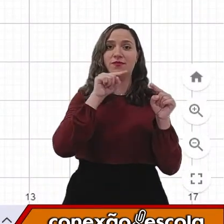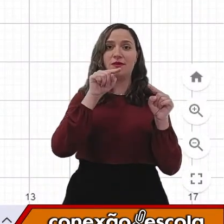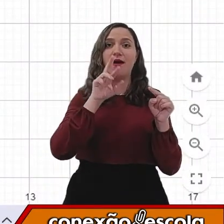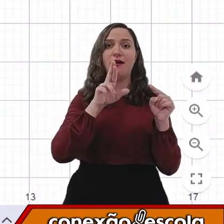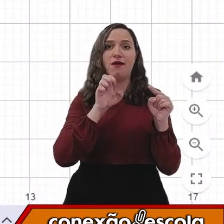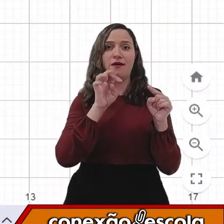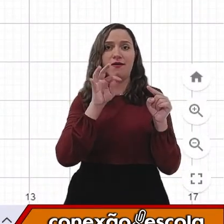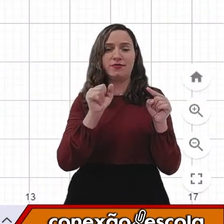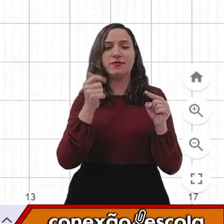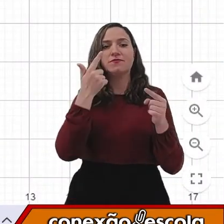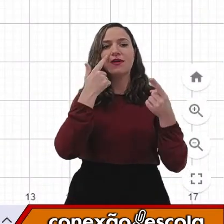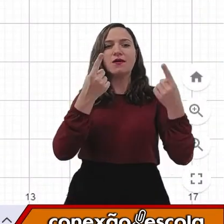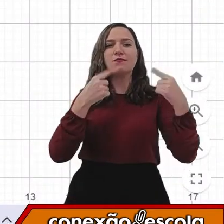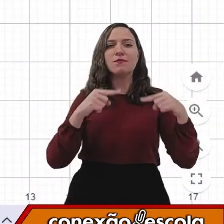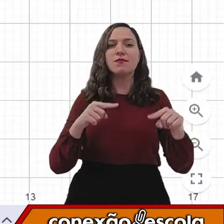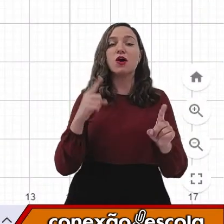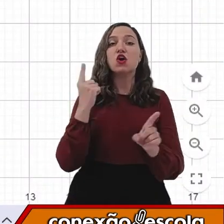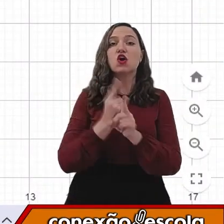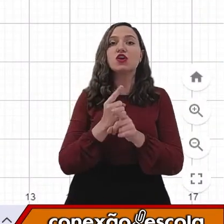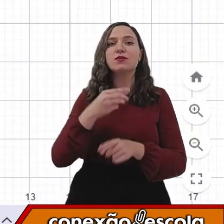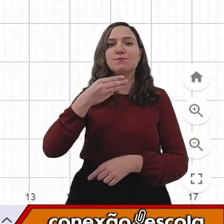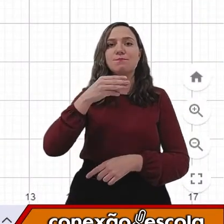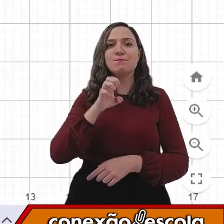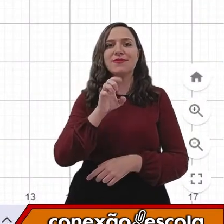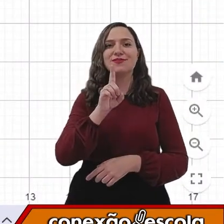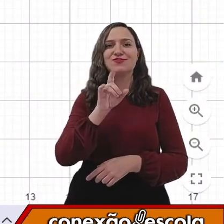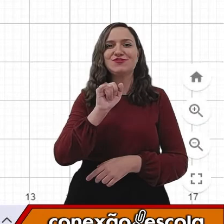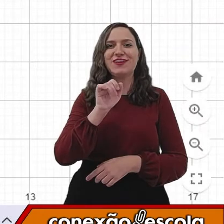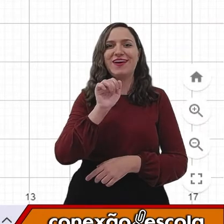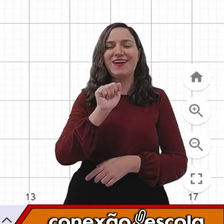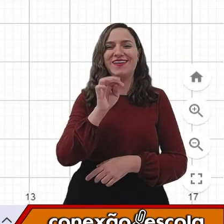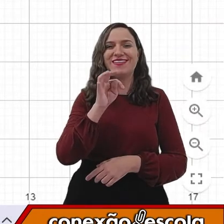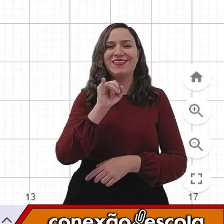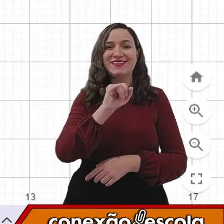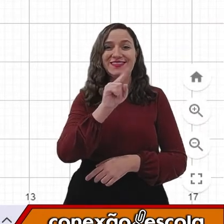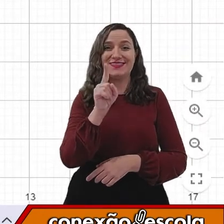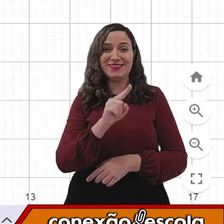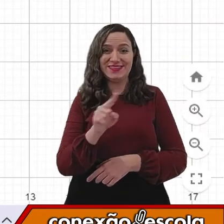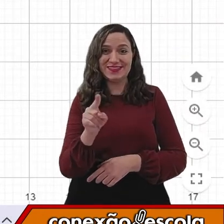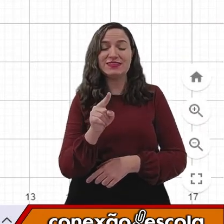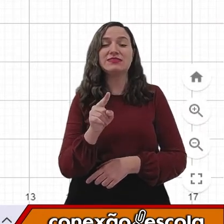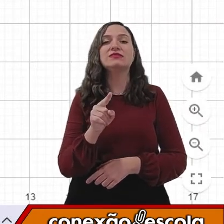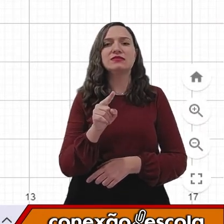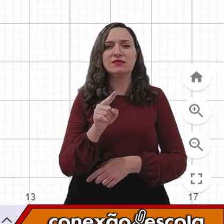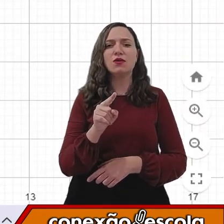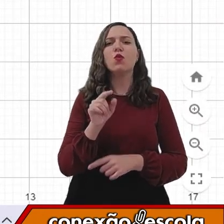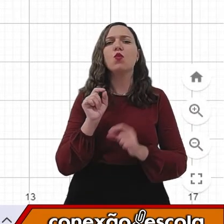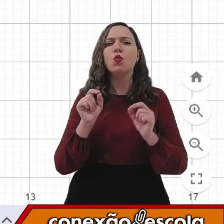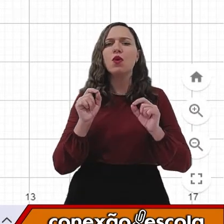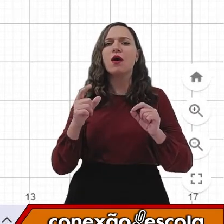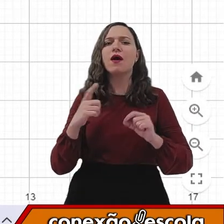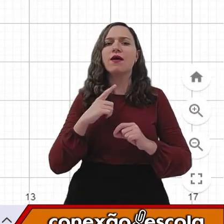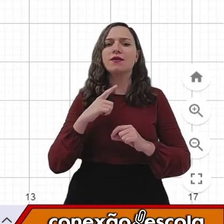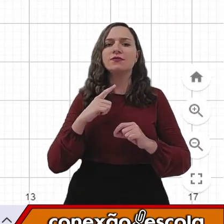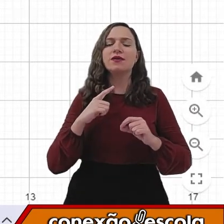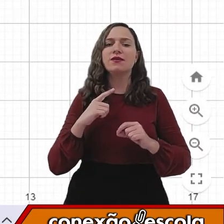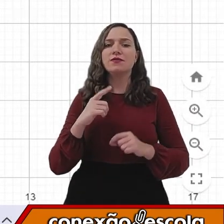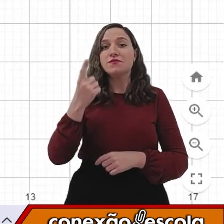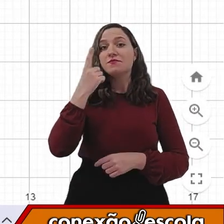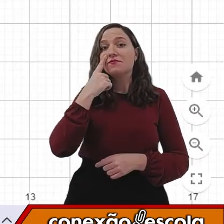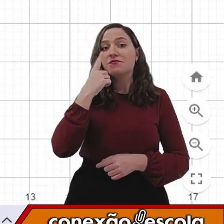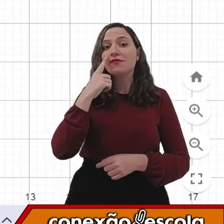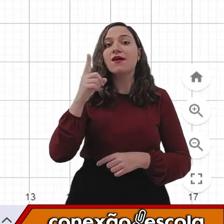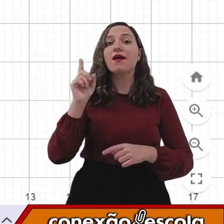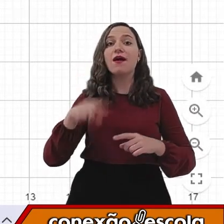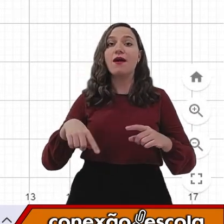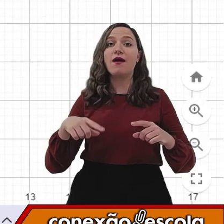vamos selecionar mediatriz. Mediatriz é a reta que passa no ponto médio do segmento,